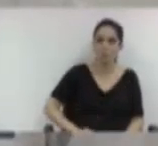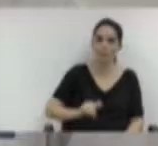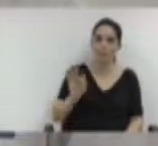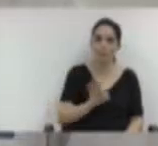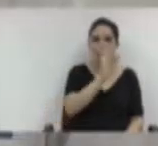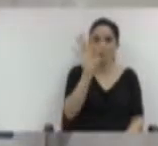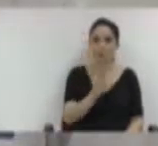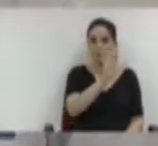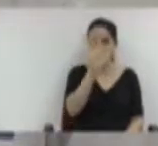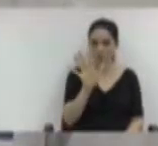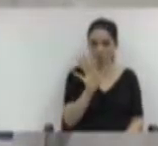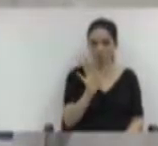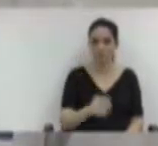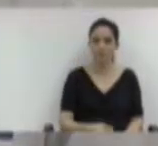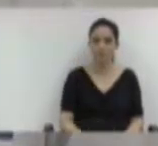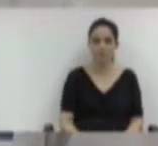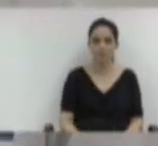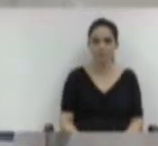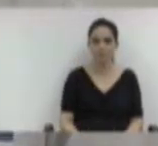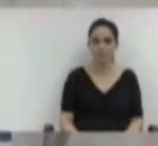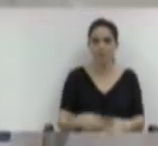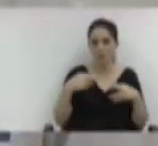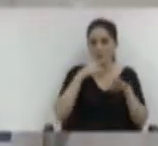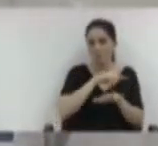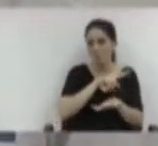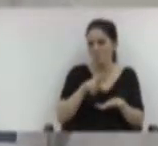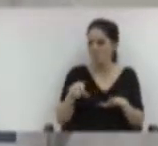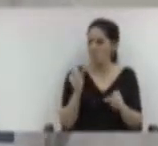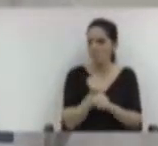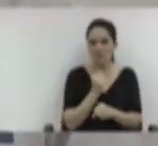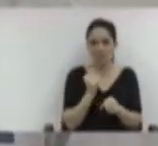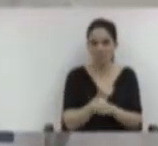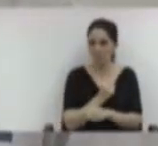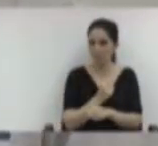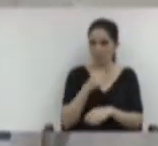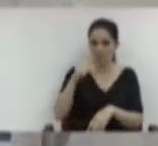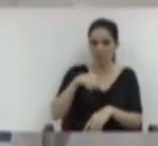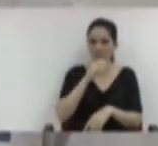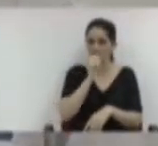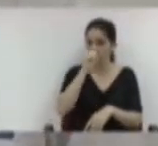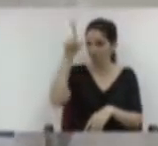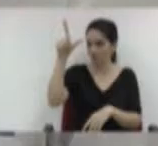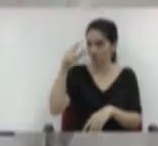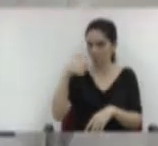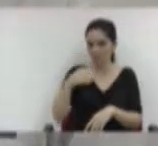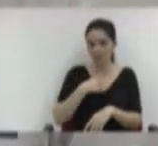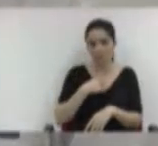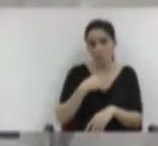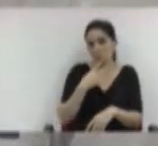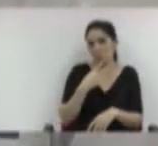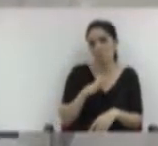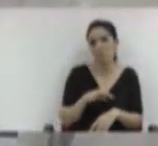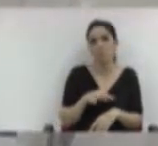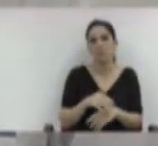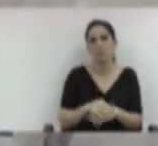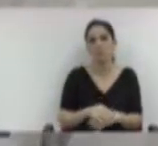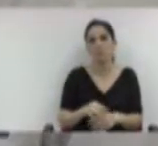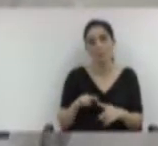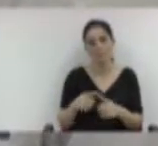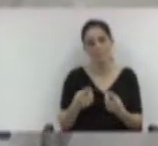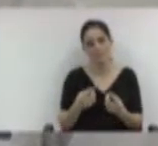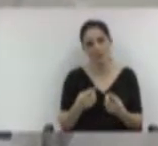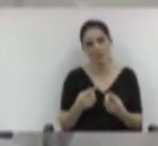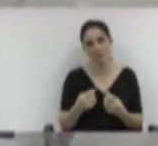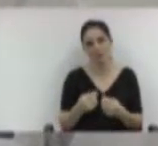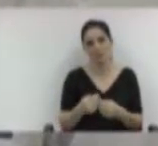essa cidade. Assim, tem muitas obras que têm vindo para cá que a gente nem conhece, às vezes nem os vereadores conhecem. Mas assim, queria dizer para vocês, eu